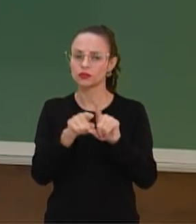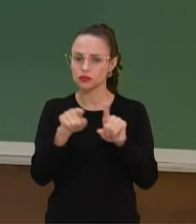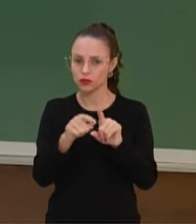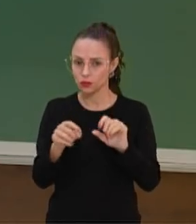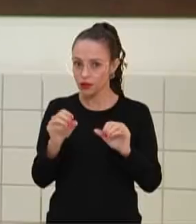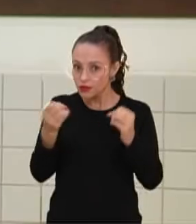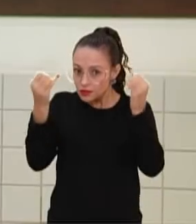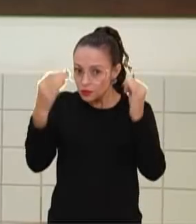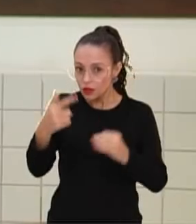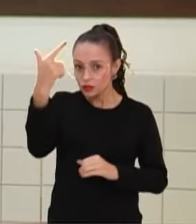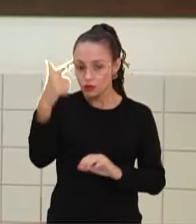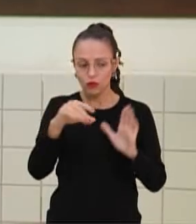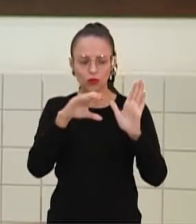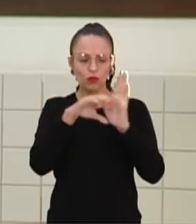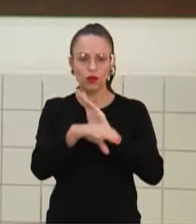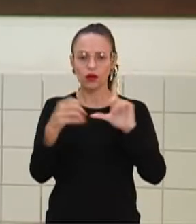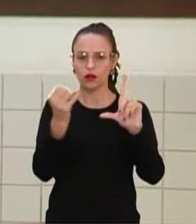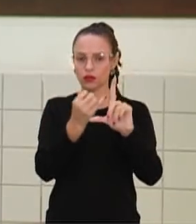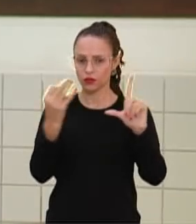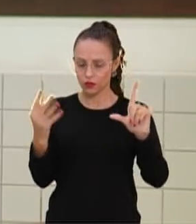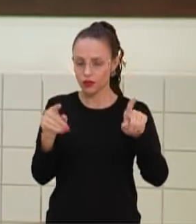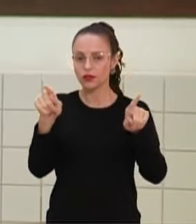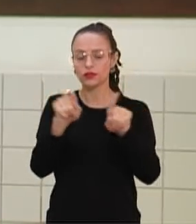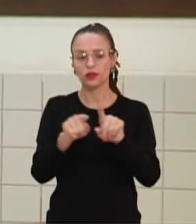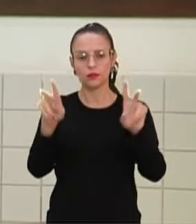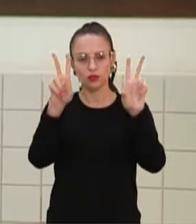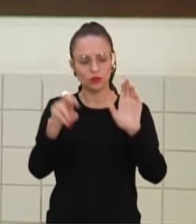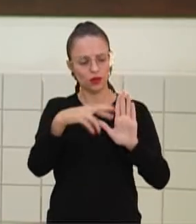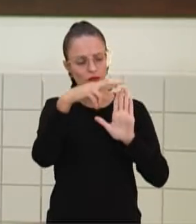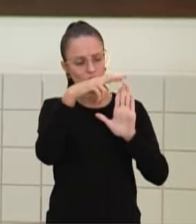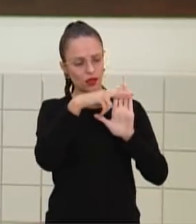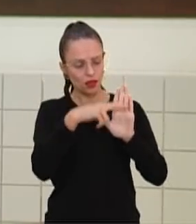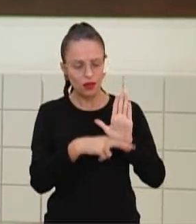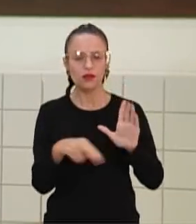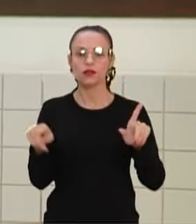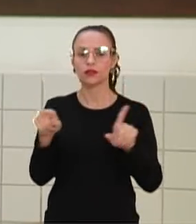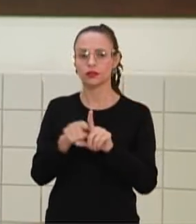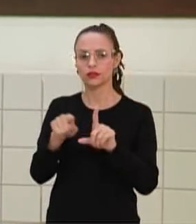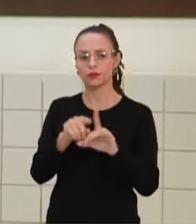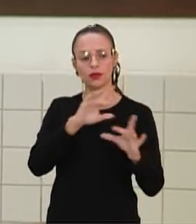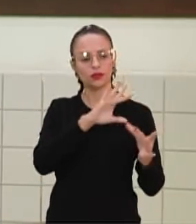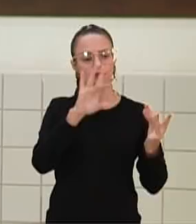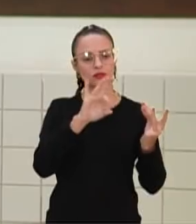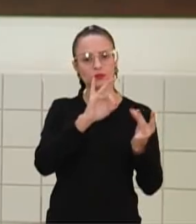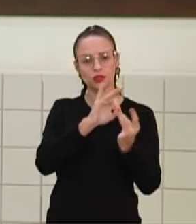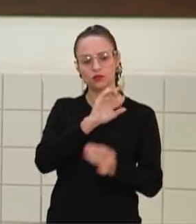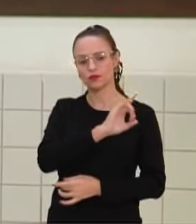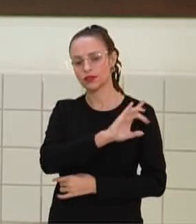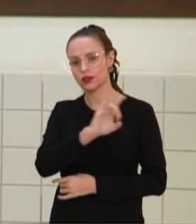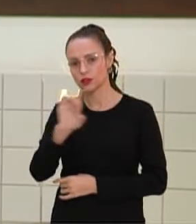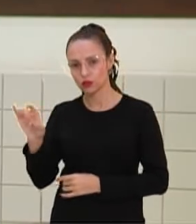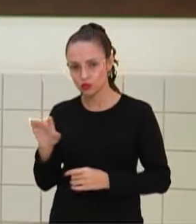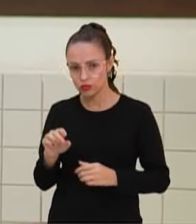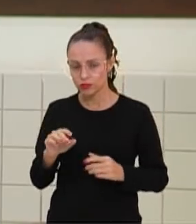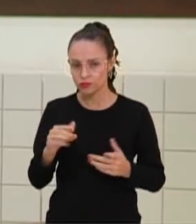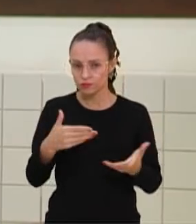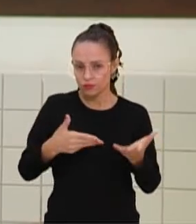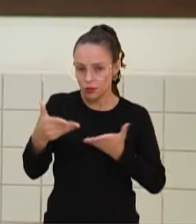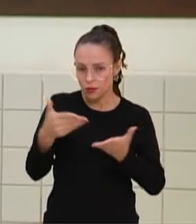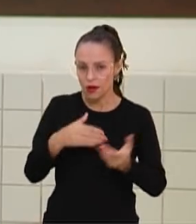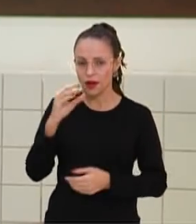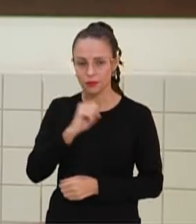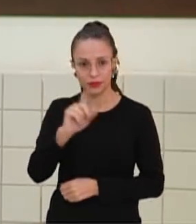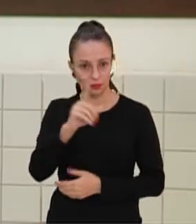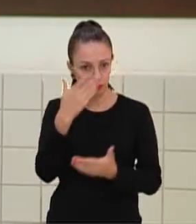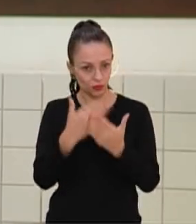da definição do logaritmo, falar das propriedades e falar dos casos especiais. De uma forma bem dinâmica e rápida. Então,